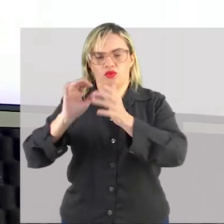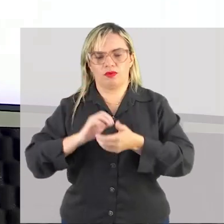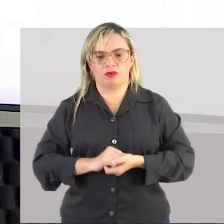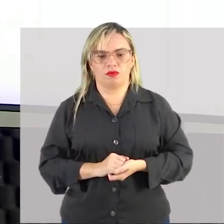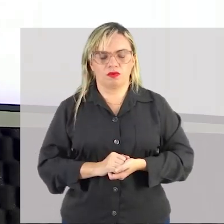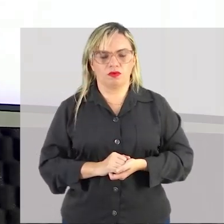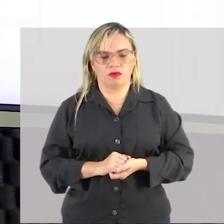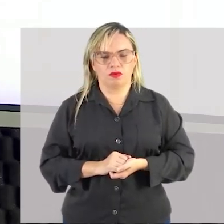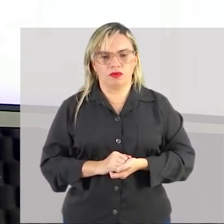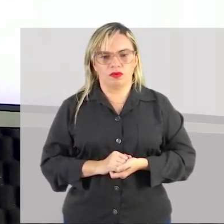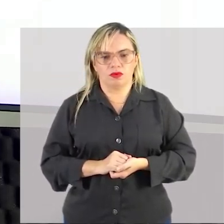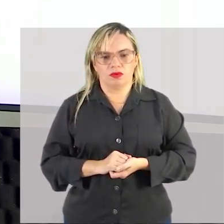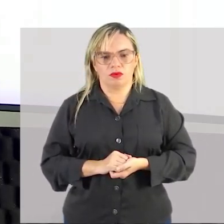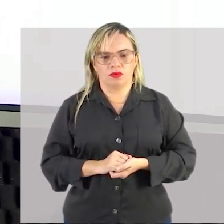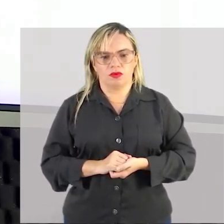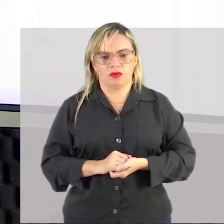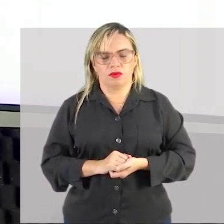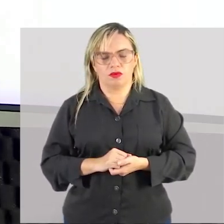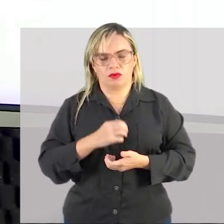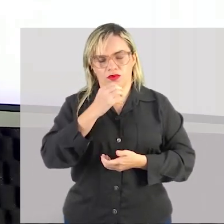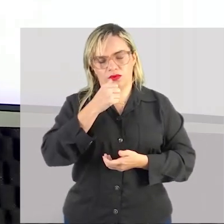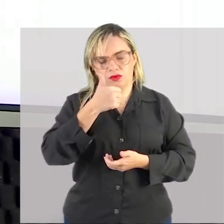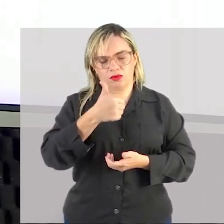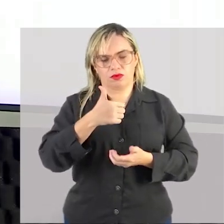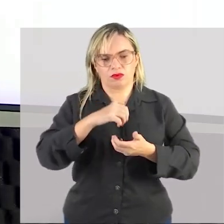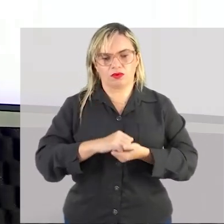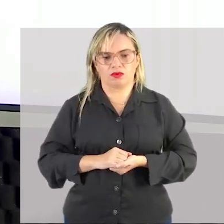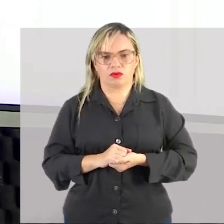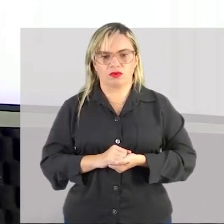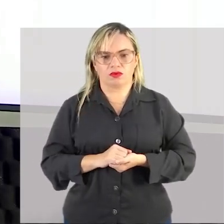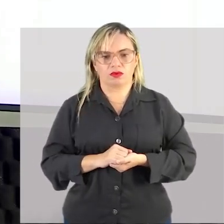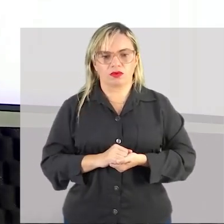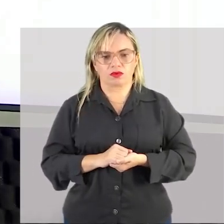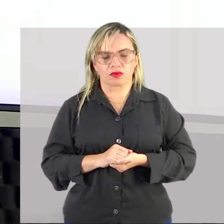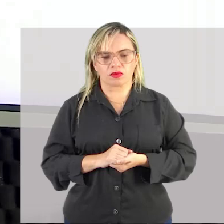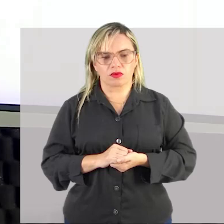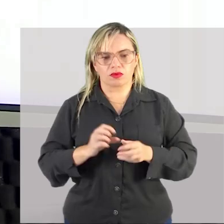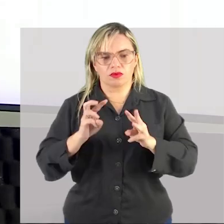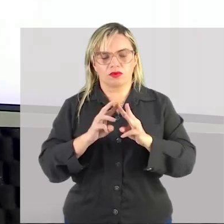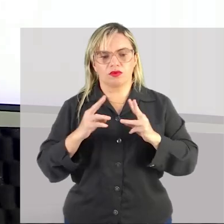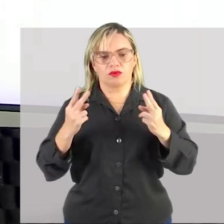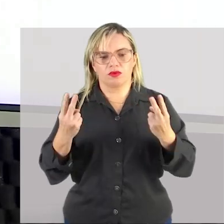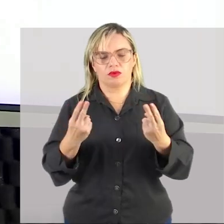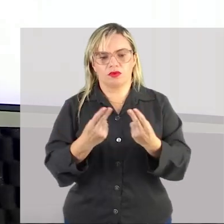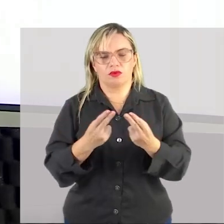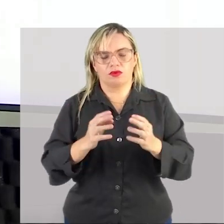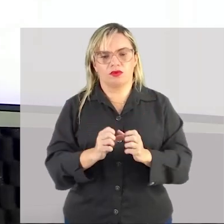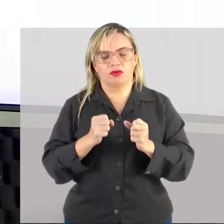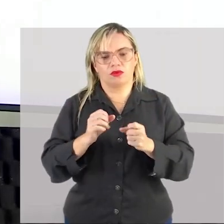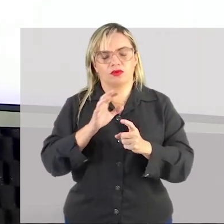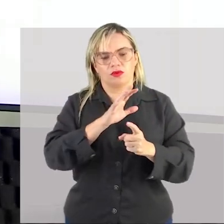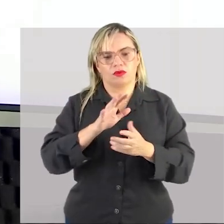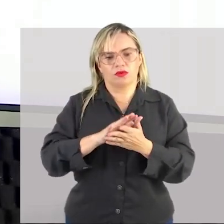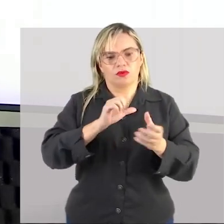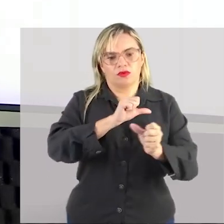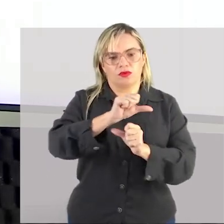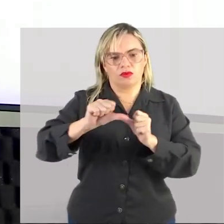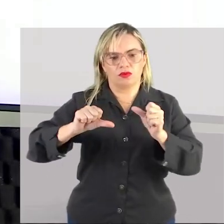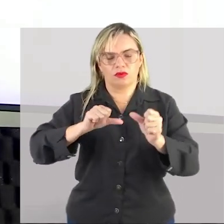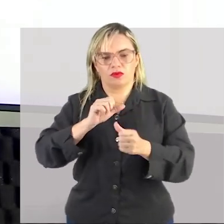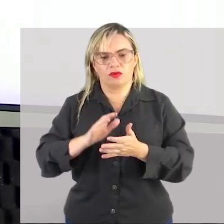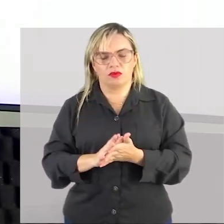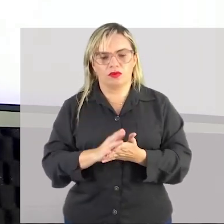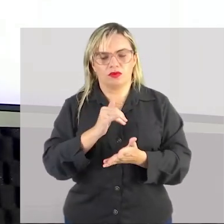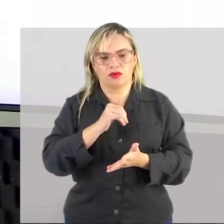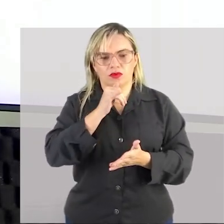gasoso. Tudo bem? E a matéria pode sofrer uma transformação. Então, eu posso vir, por